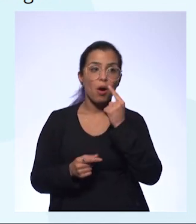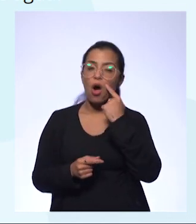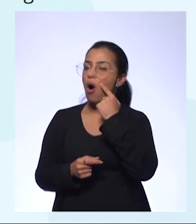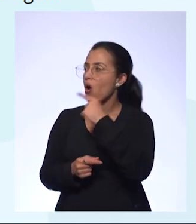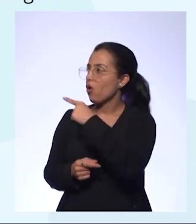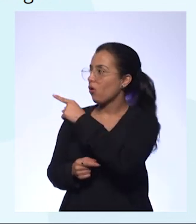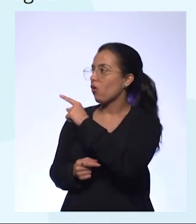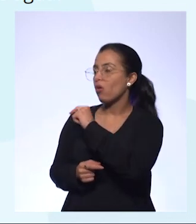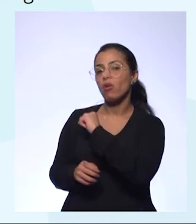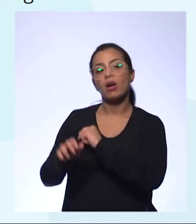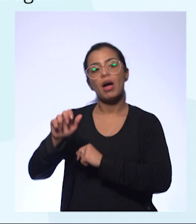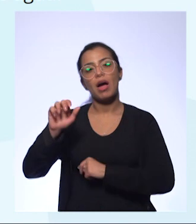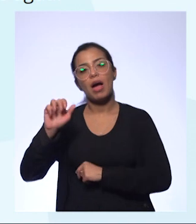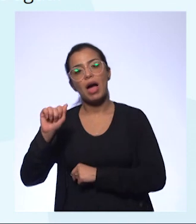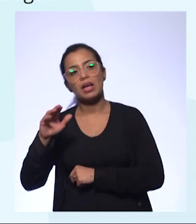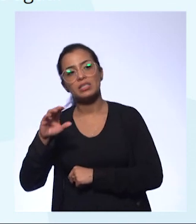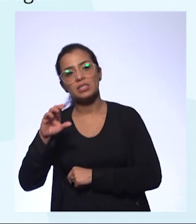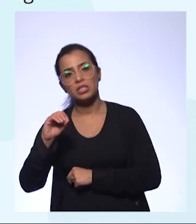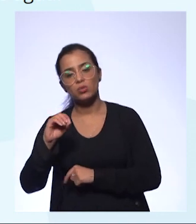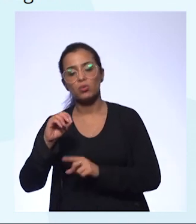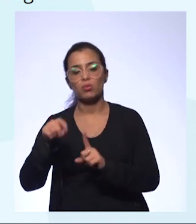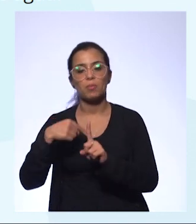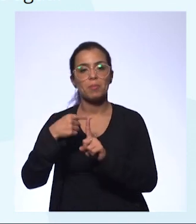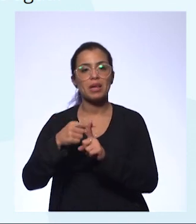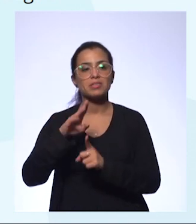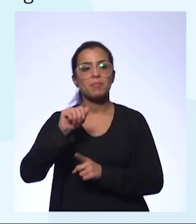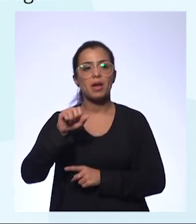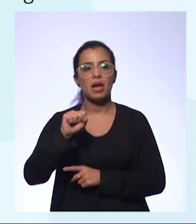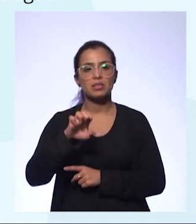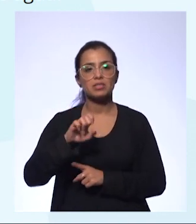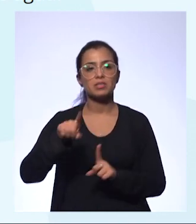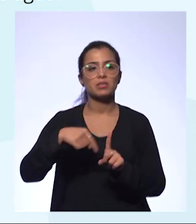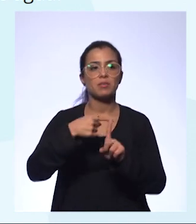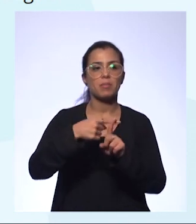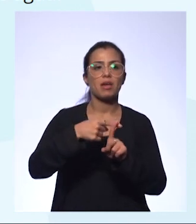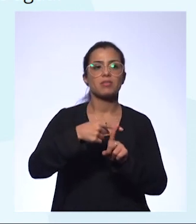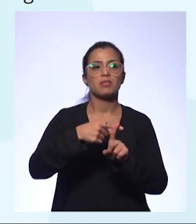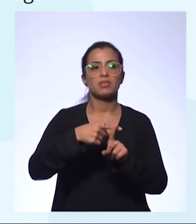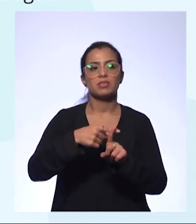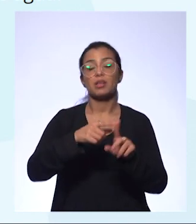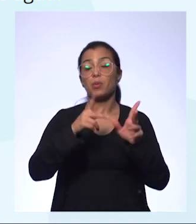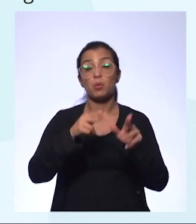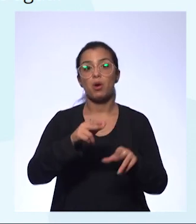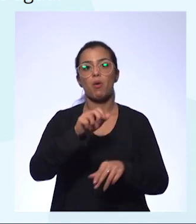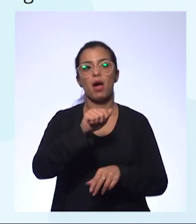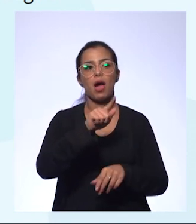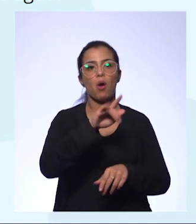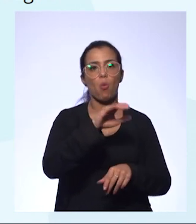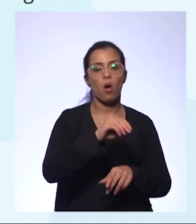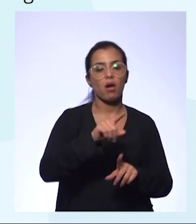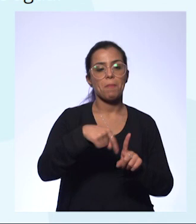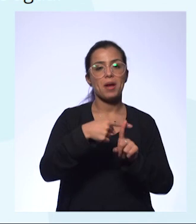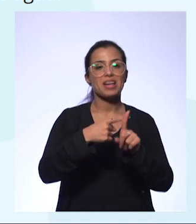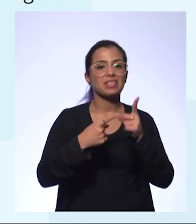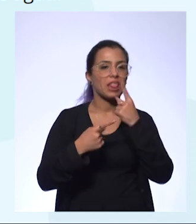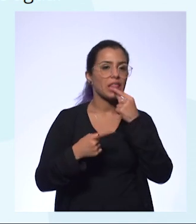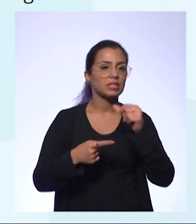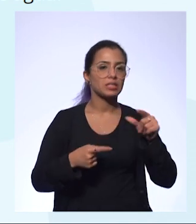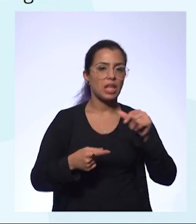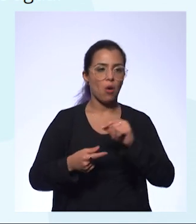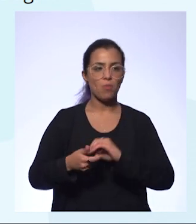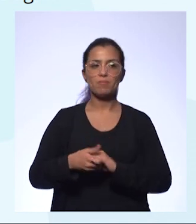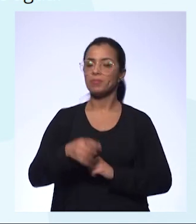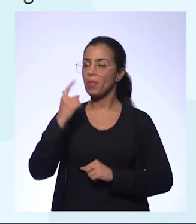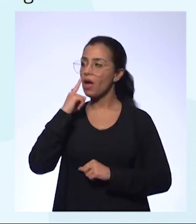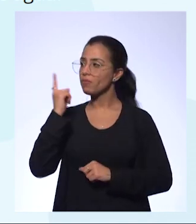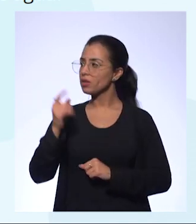ácido mais base, né? O ácido libera H+, lembrando que o ácido ele tem um pH abaixo de 7, é um pH